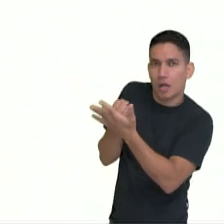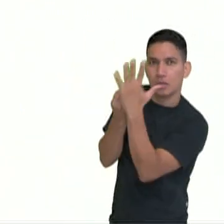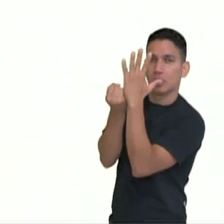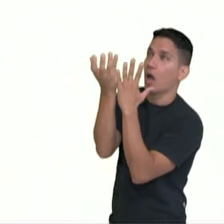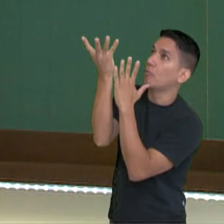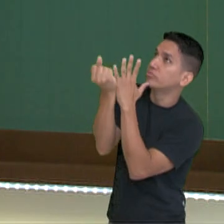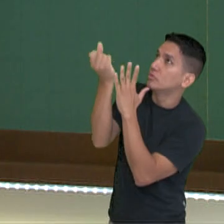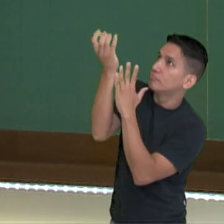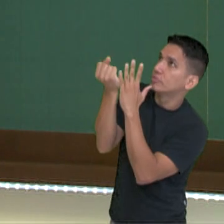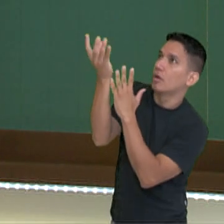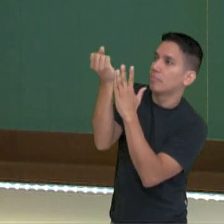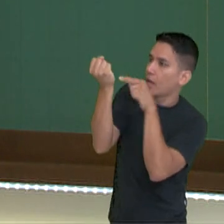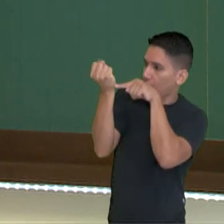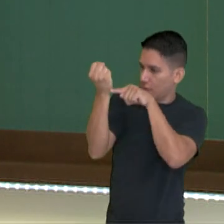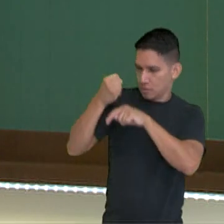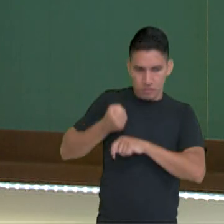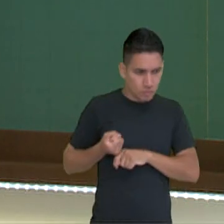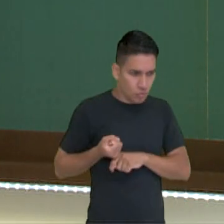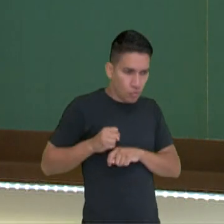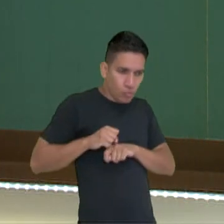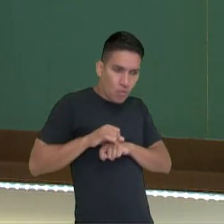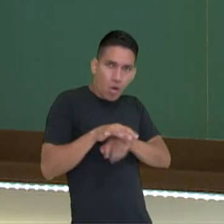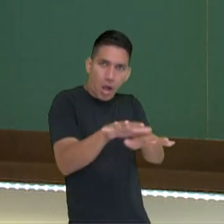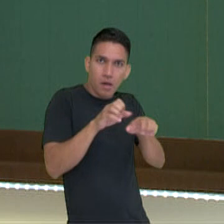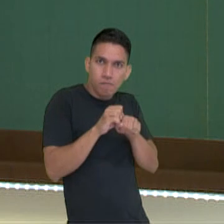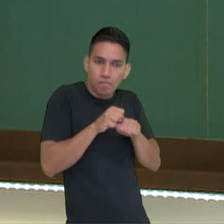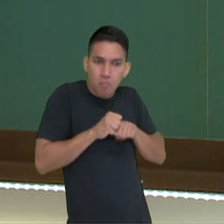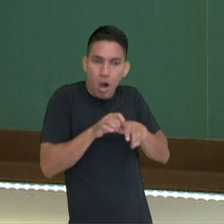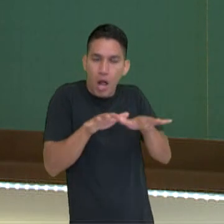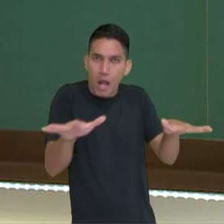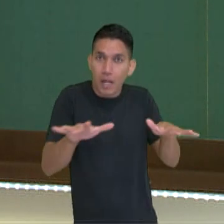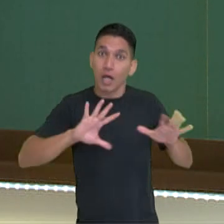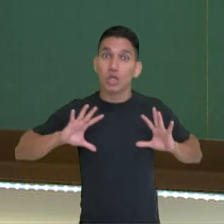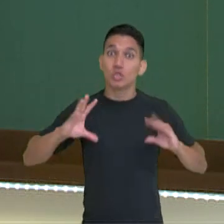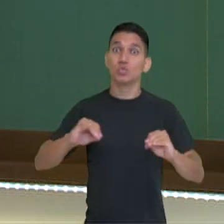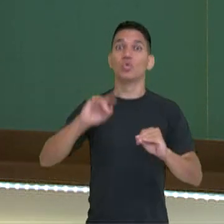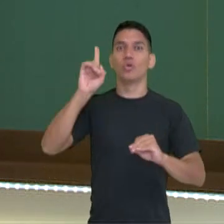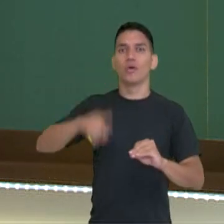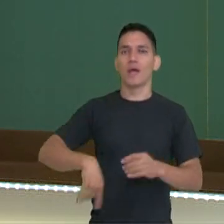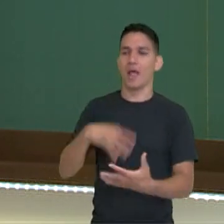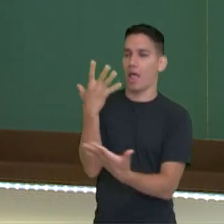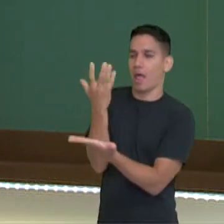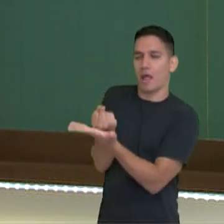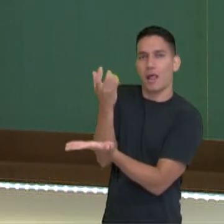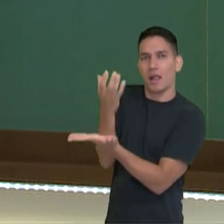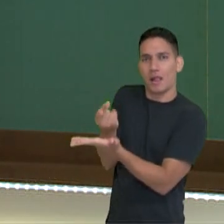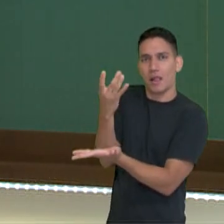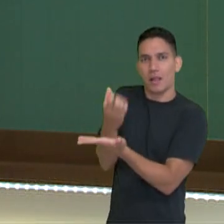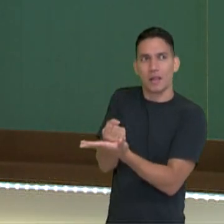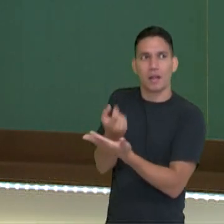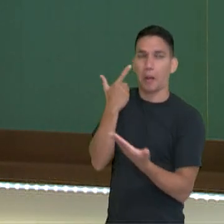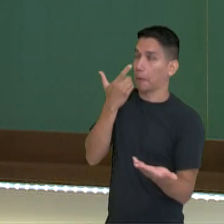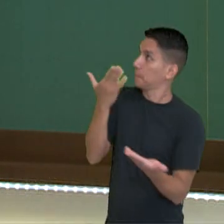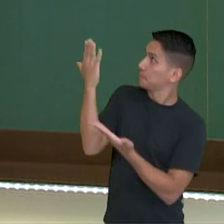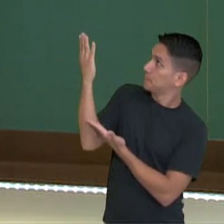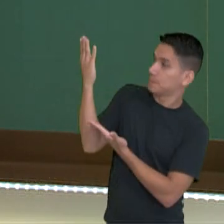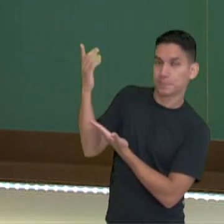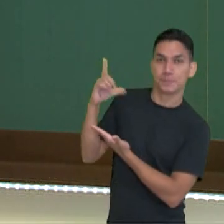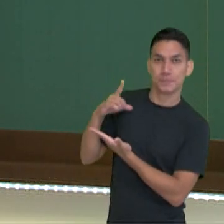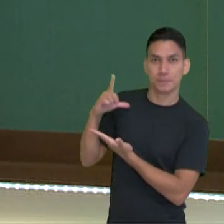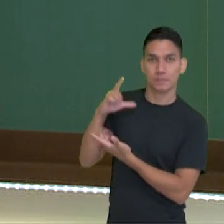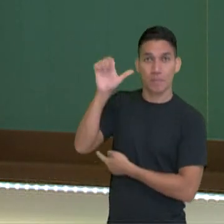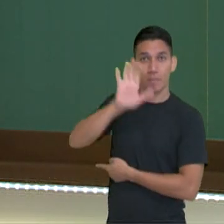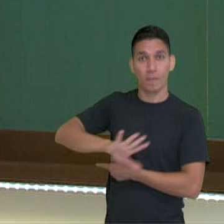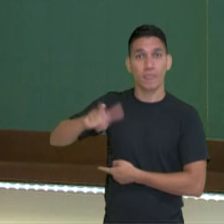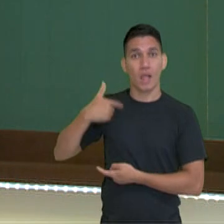que vão direcionar para receptores. Então, o que se usa é um receptor, como a imagem mostra para nós aqui. Eu